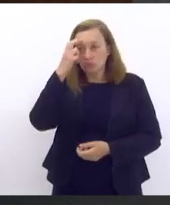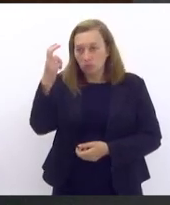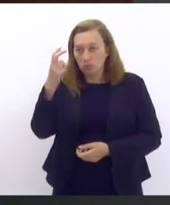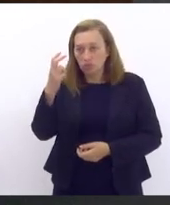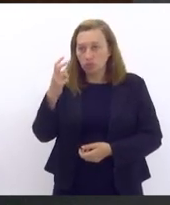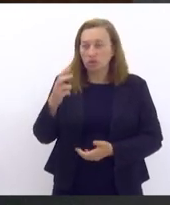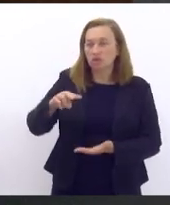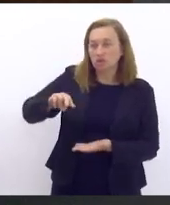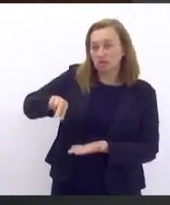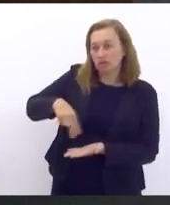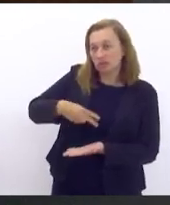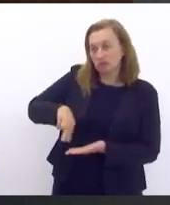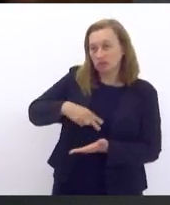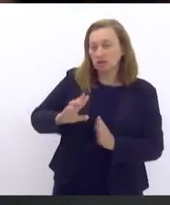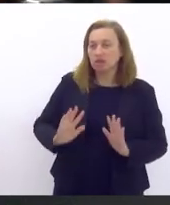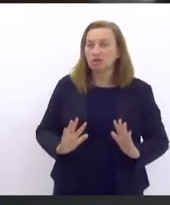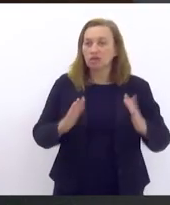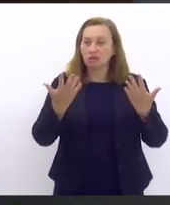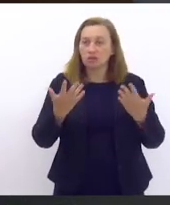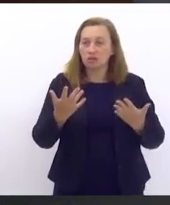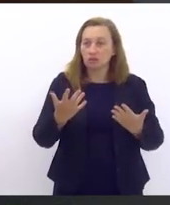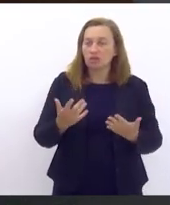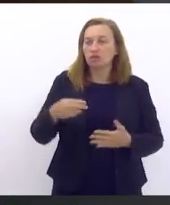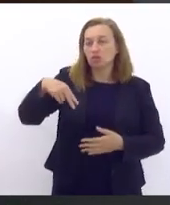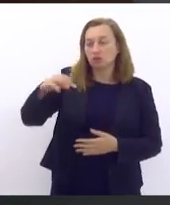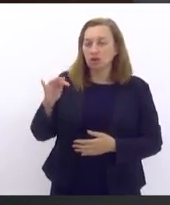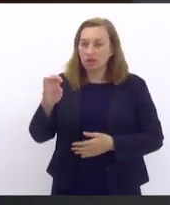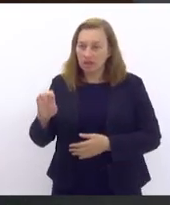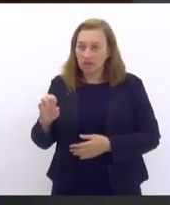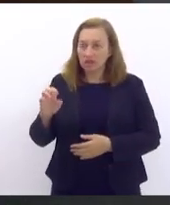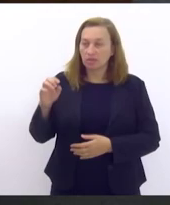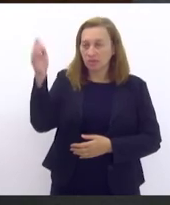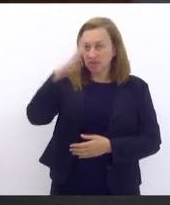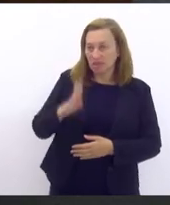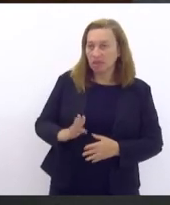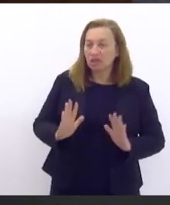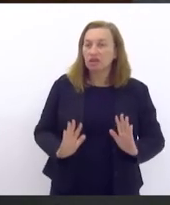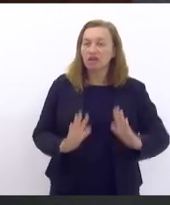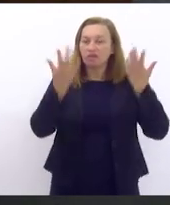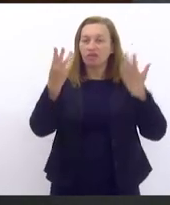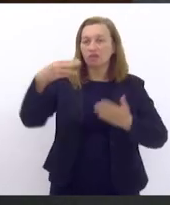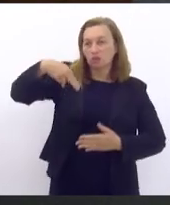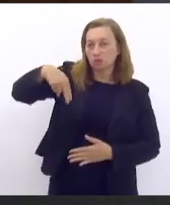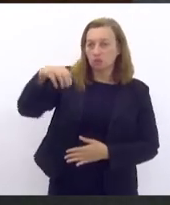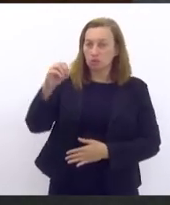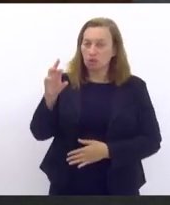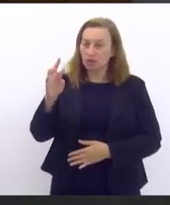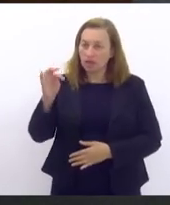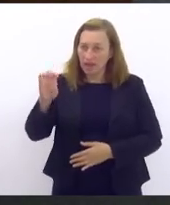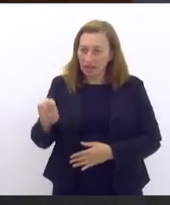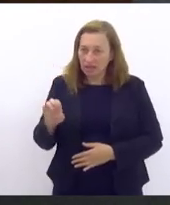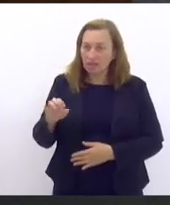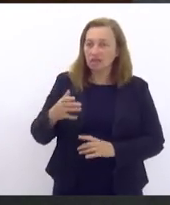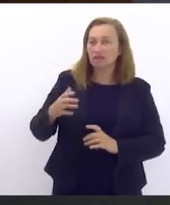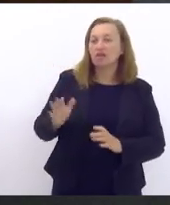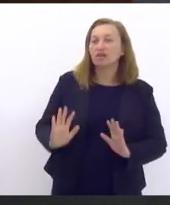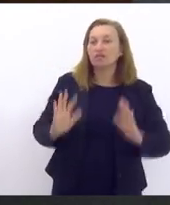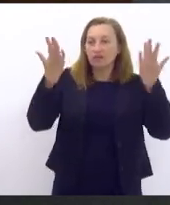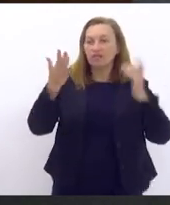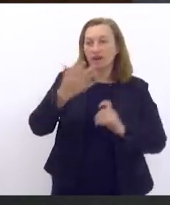culturais e populares vindas do Nordeste brasileiro. Viva o Nordeste, viva a Feira Luiz